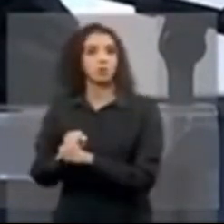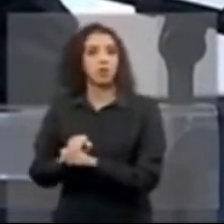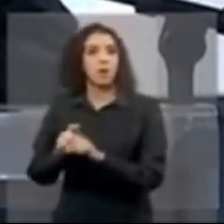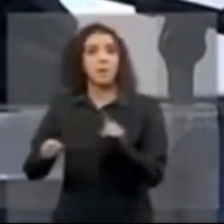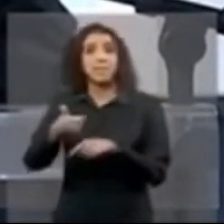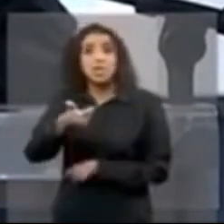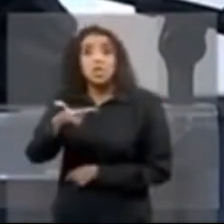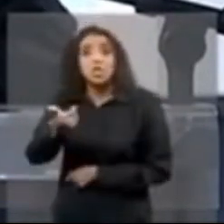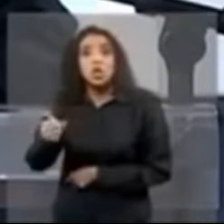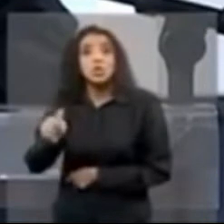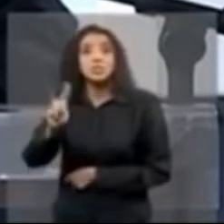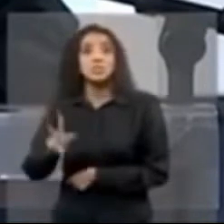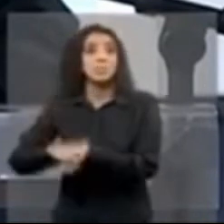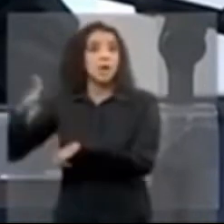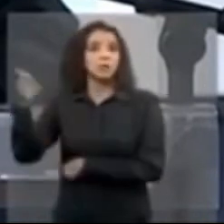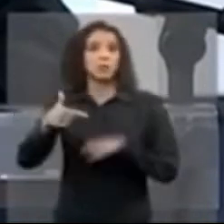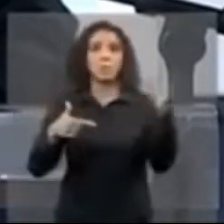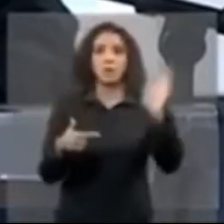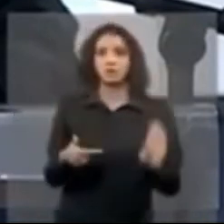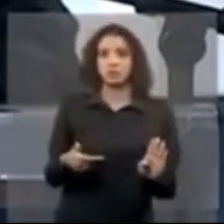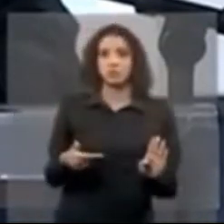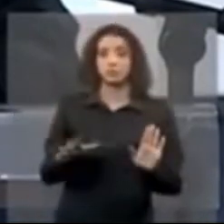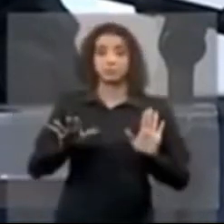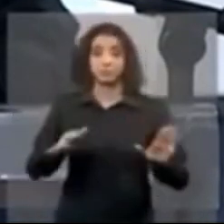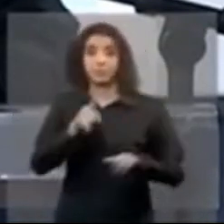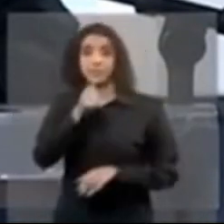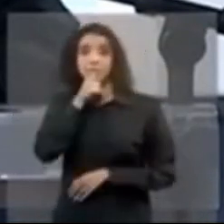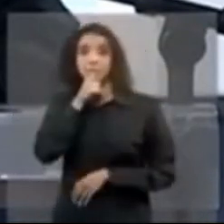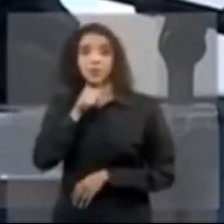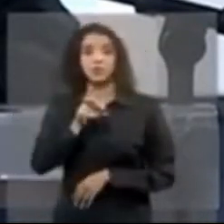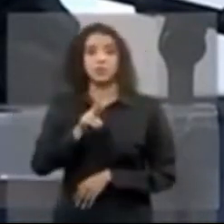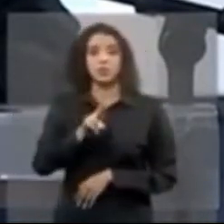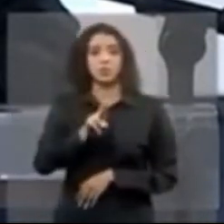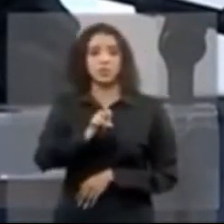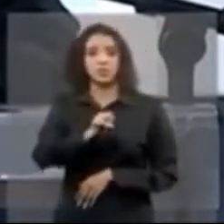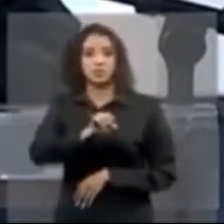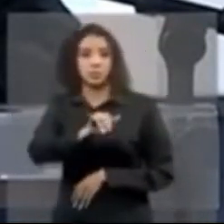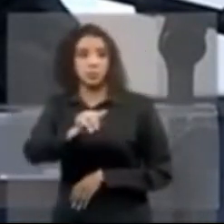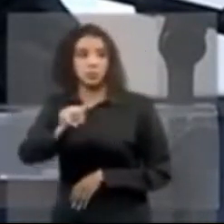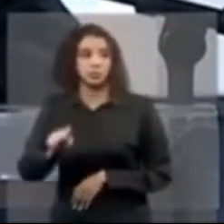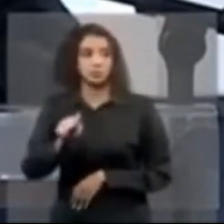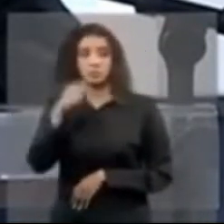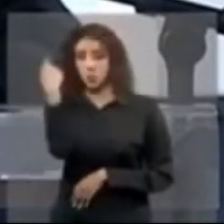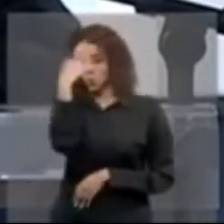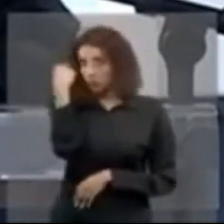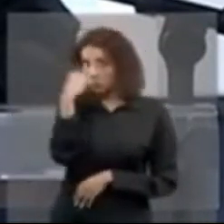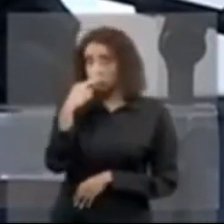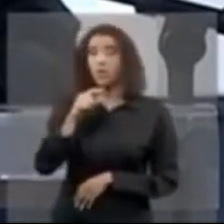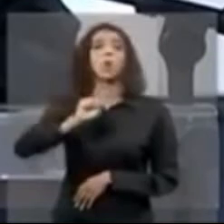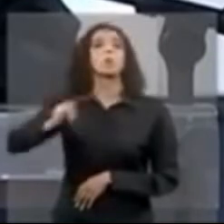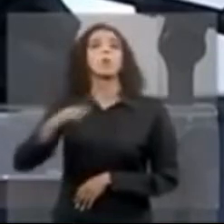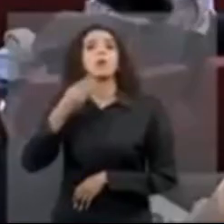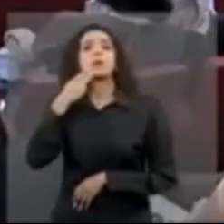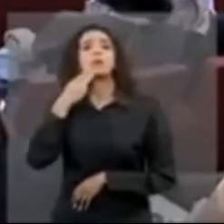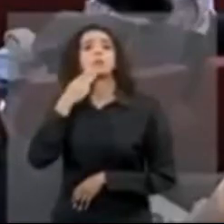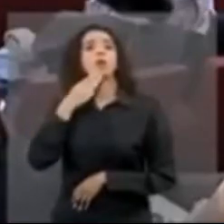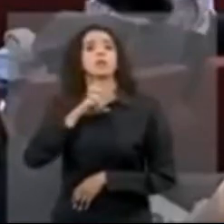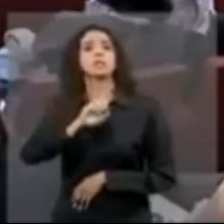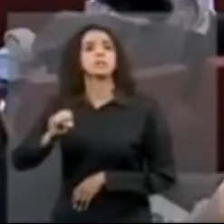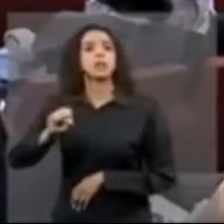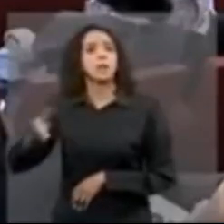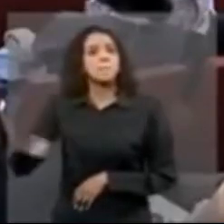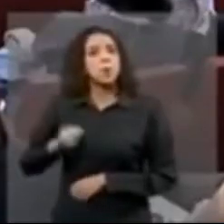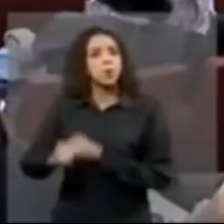12 vezes o número do Brasil. A Rússia possui 140 milhões de habitantes e 1 milhão e meio de abortos por ano, isto